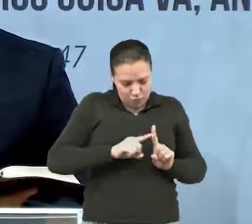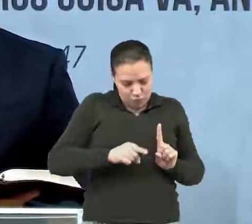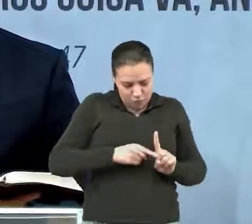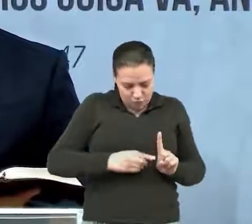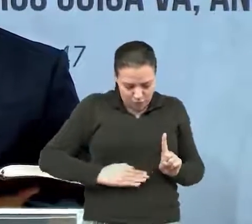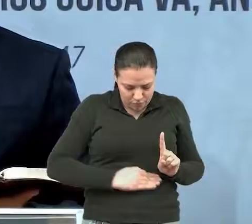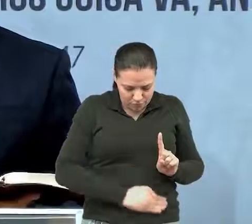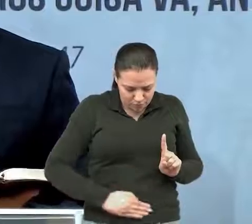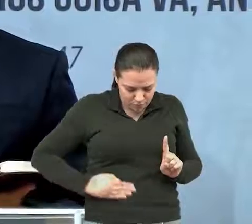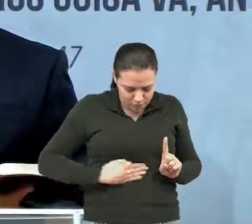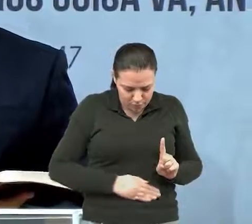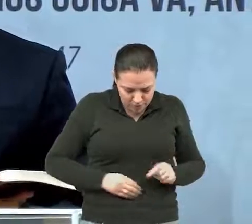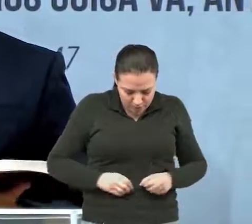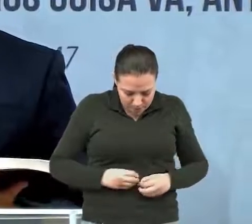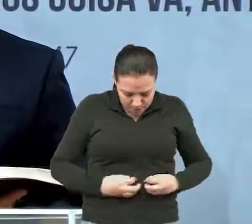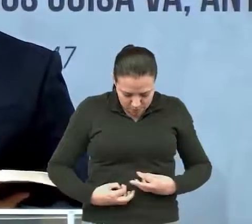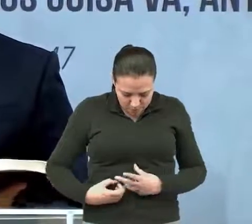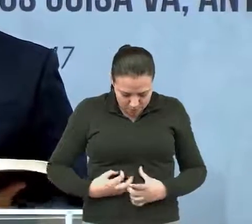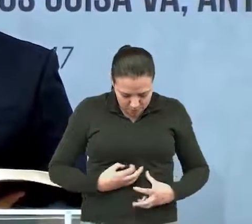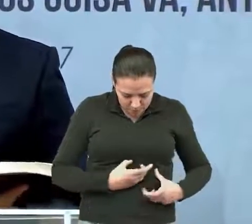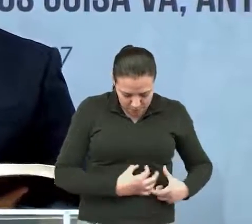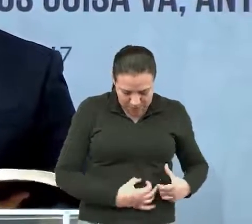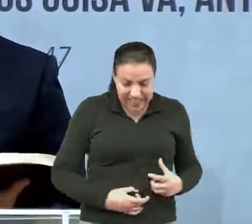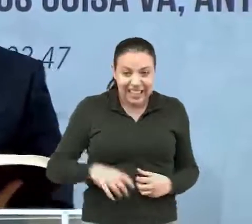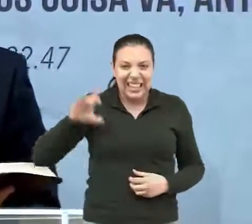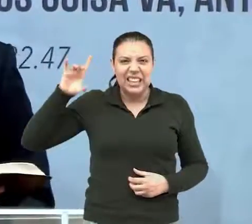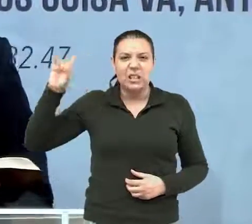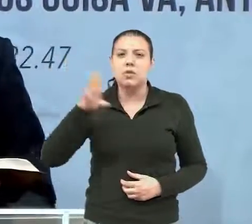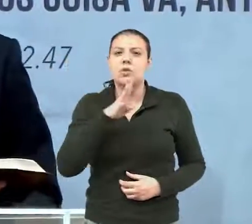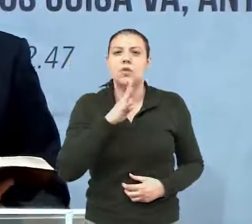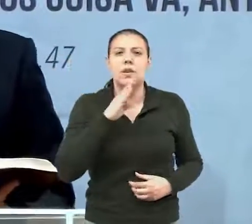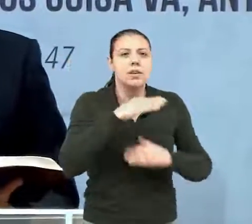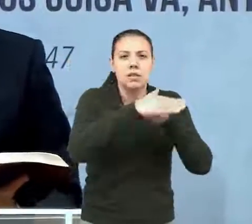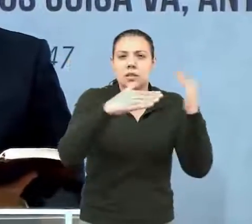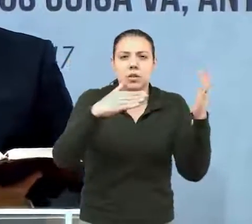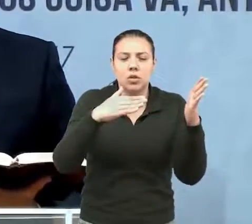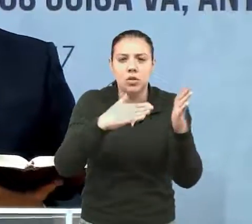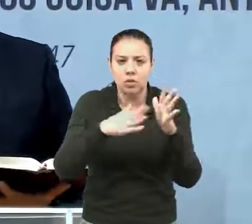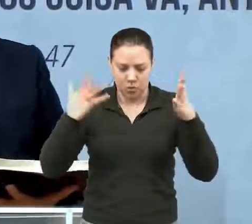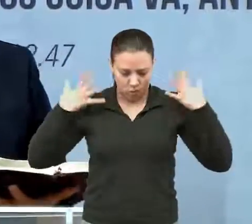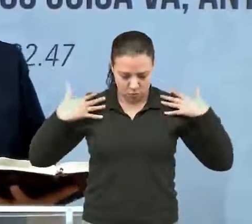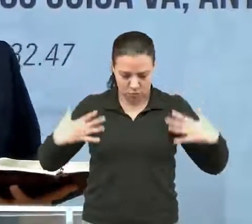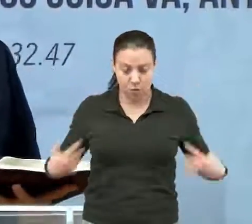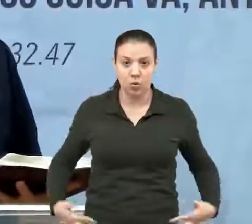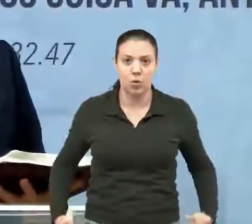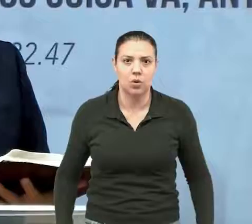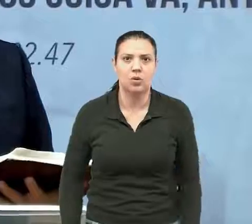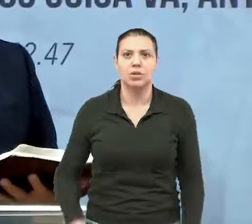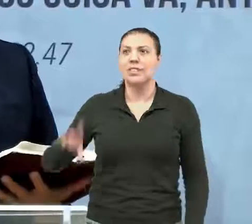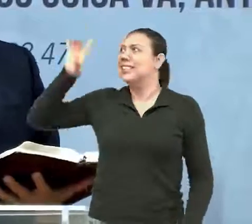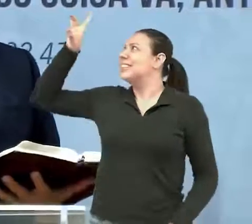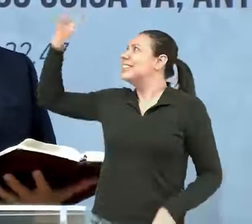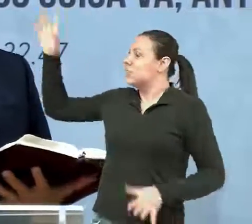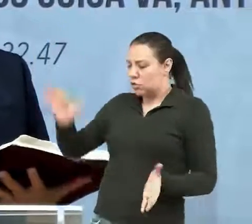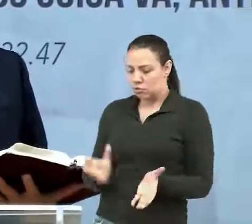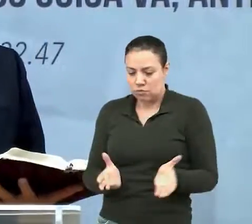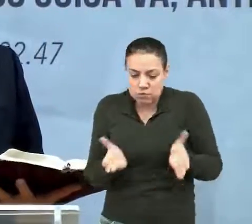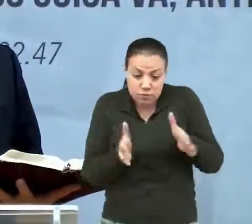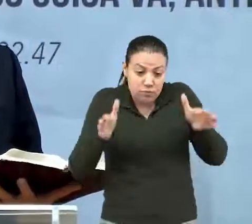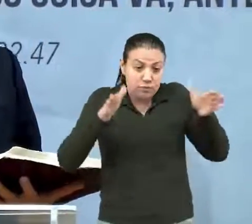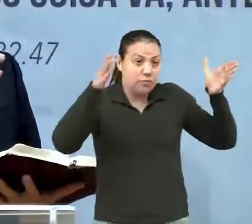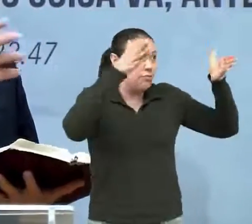cada uma das mais de 60 trilhões de células vivas do seu corpo. Deus formou você de uma